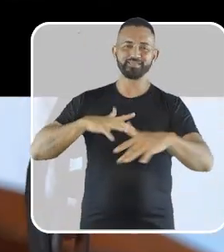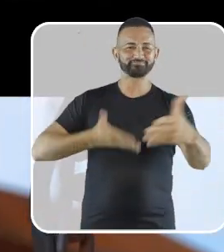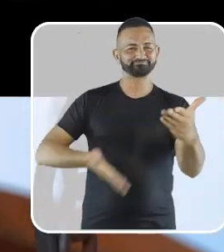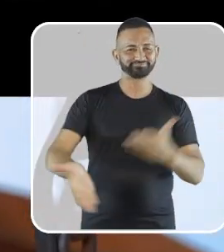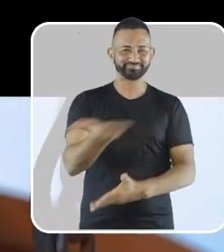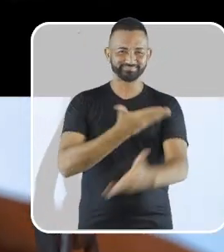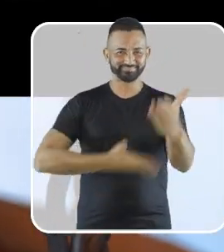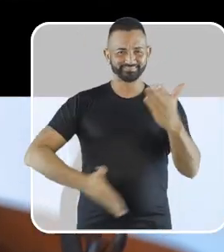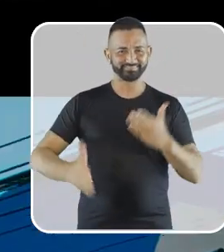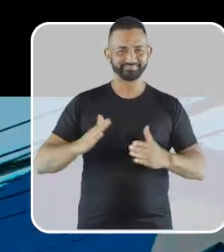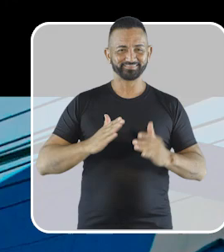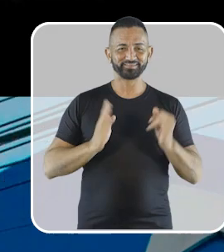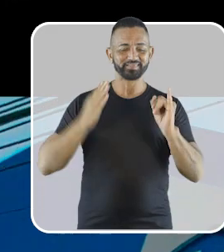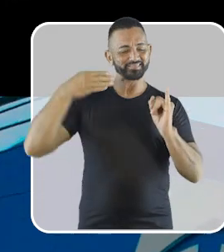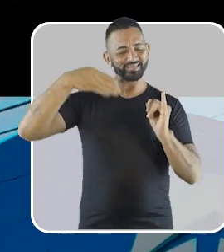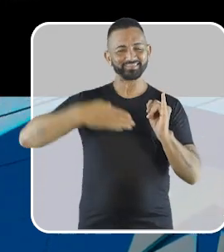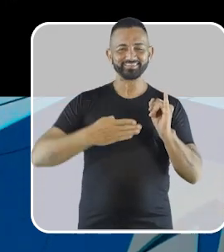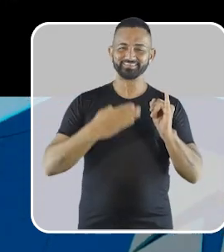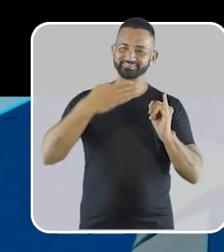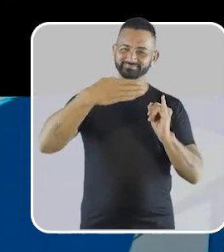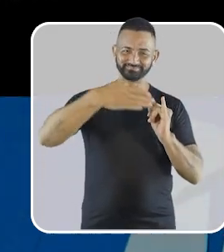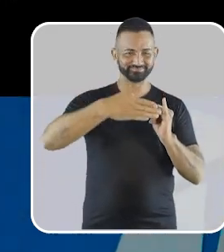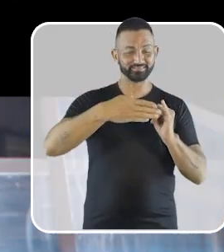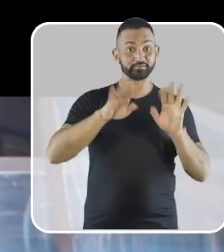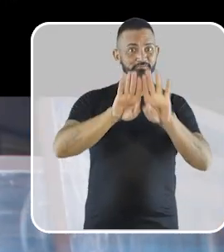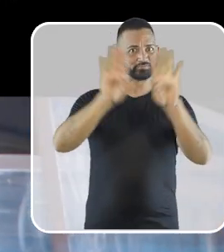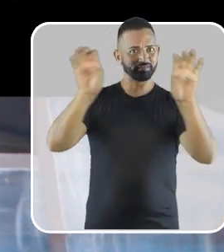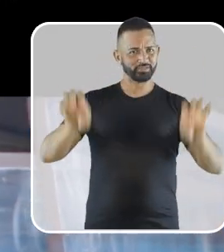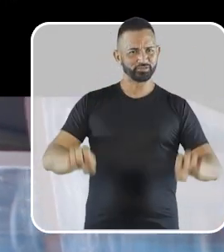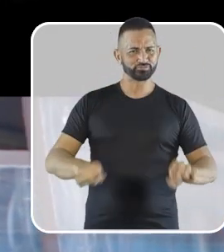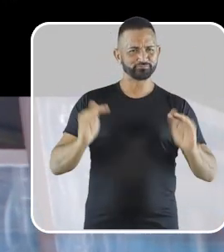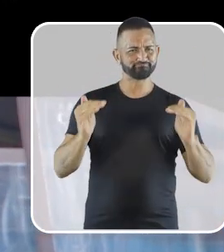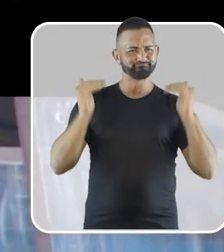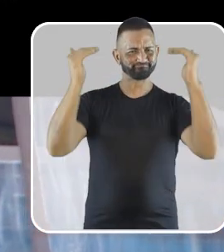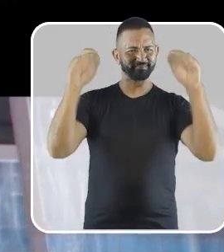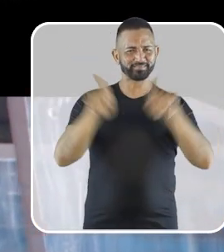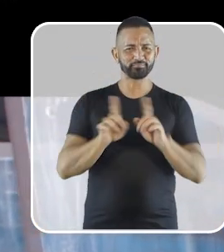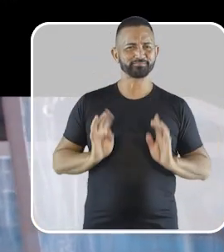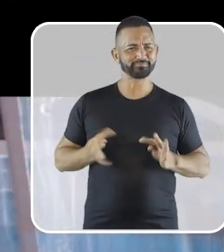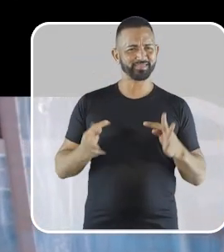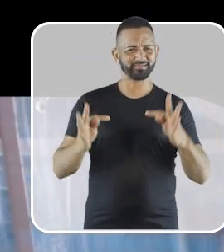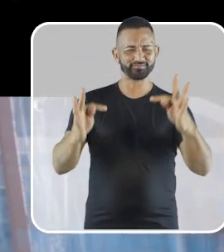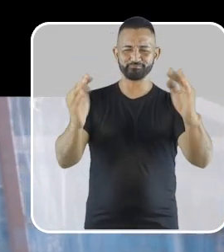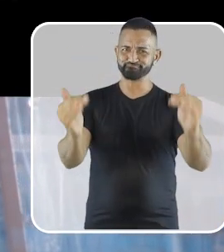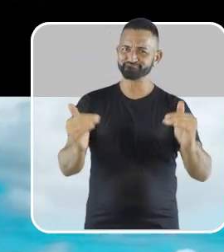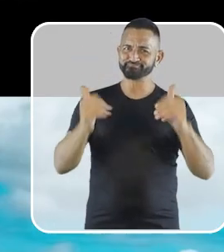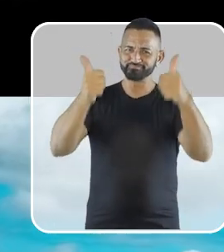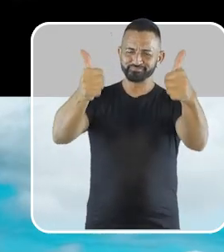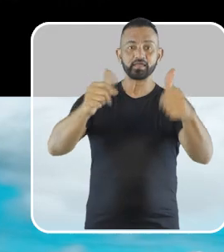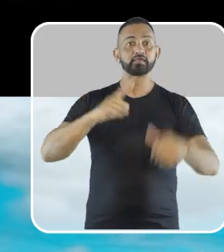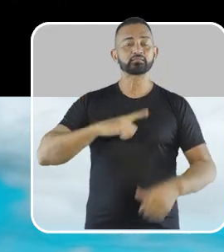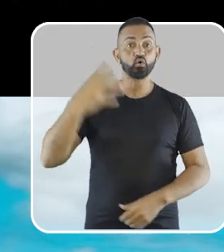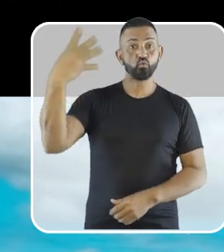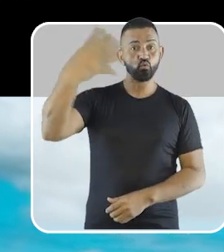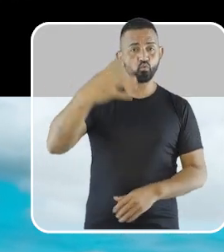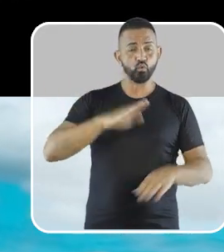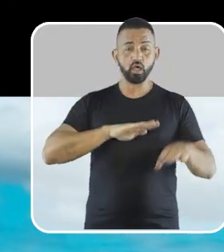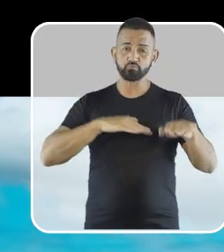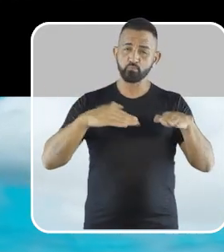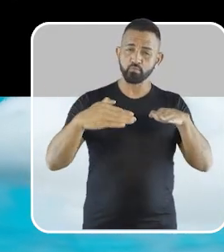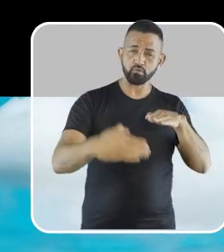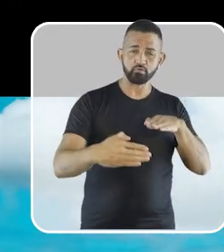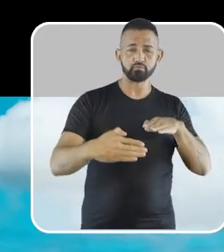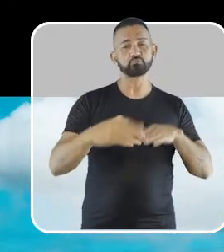plena operação. O Porto do Itaqui, com sua infraestrutura moderna e tecnologia avançada, é o quarto maior